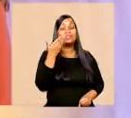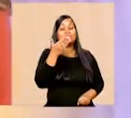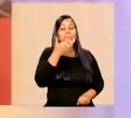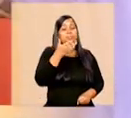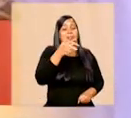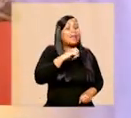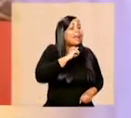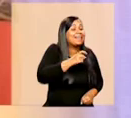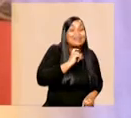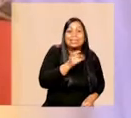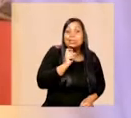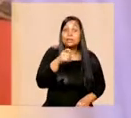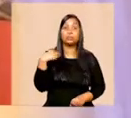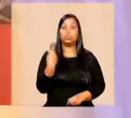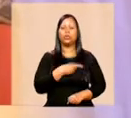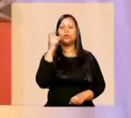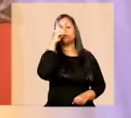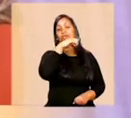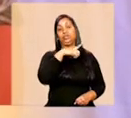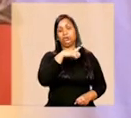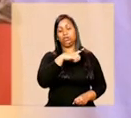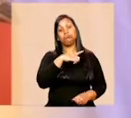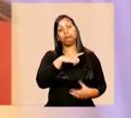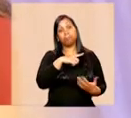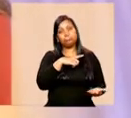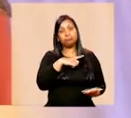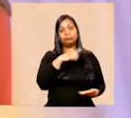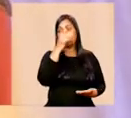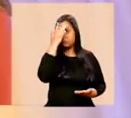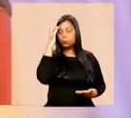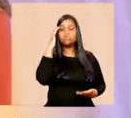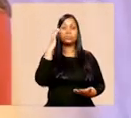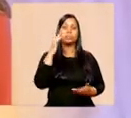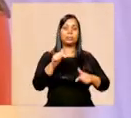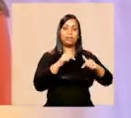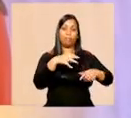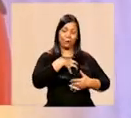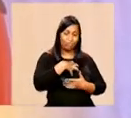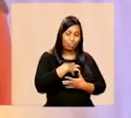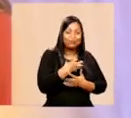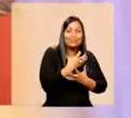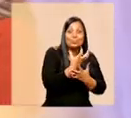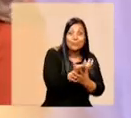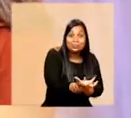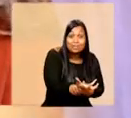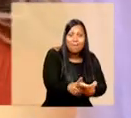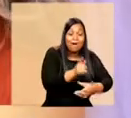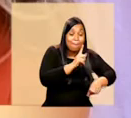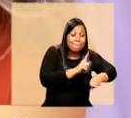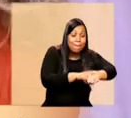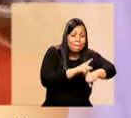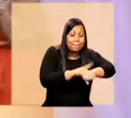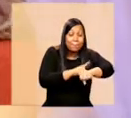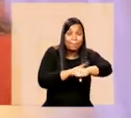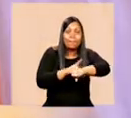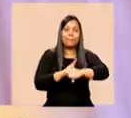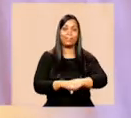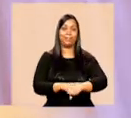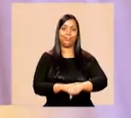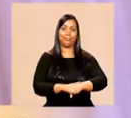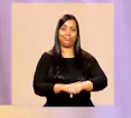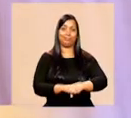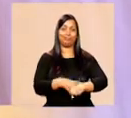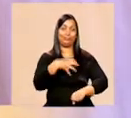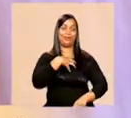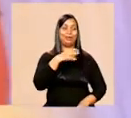é fácil para ninguém e nós temos muitas dificuldades. A gente costuma dizer, quem trabalha com doação, que cada momento é um.